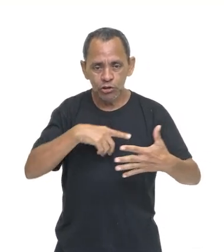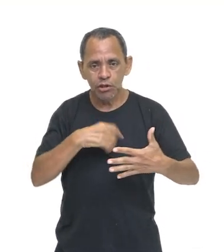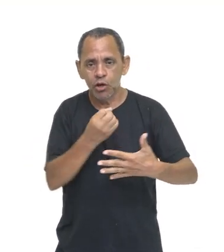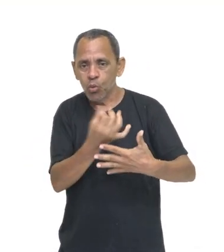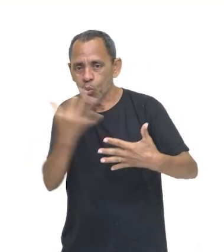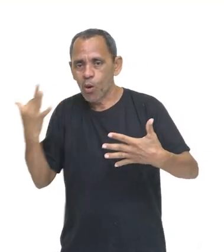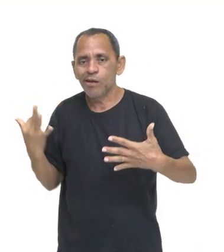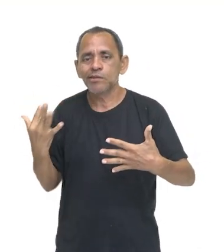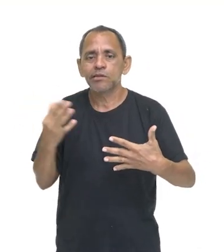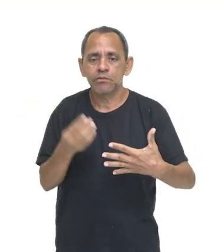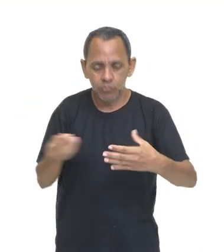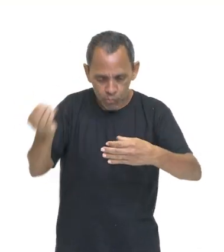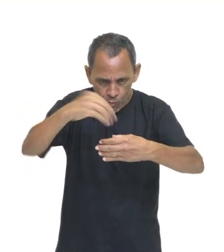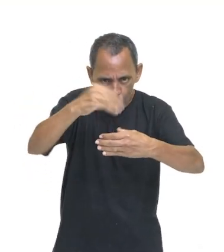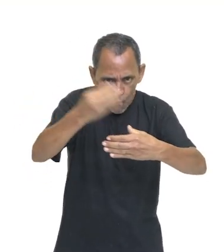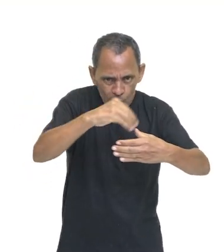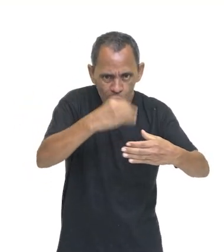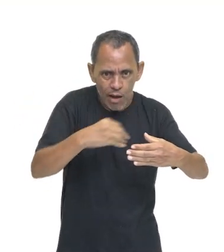arroba.